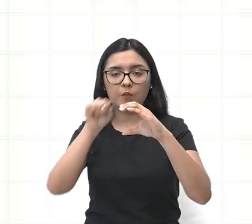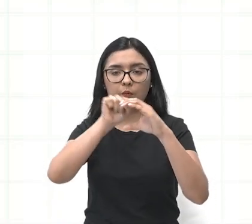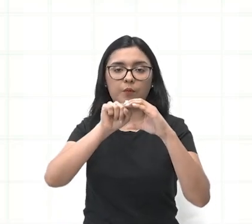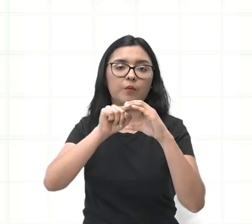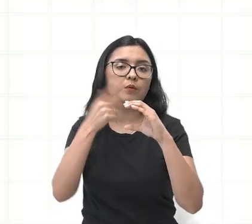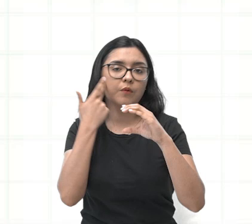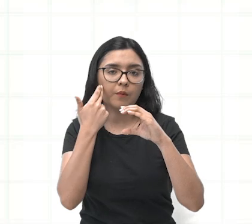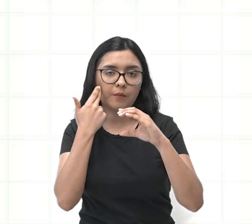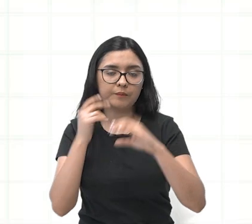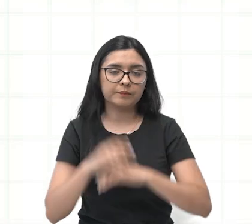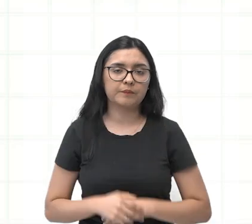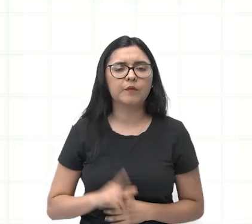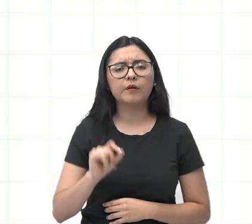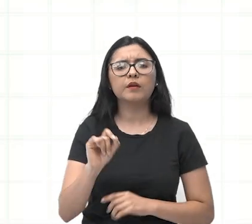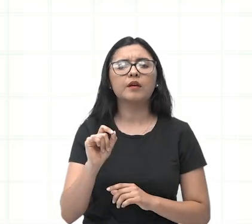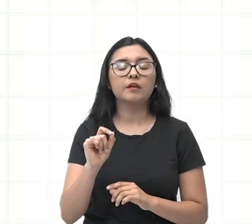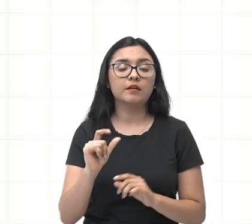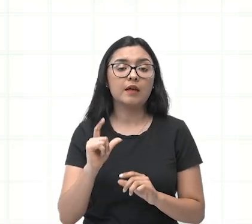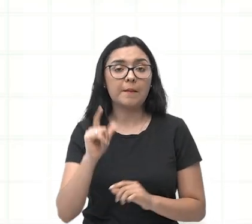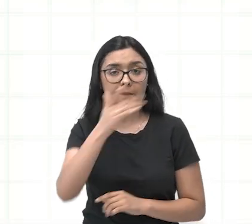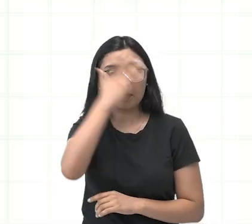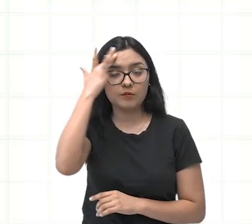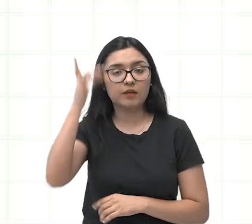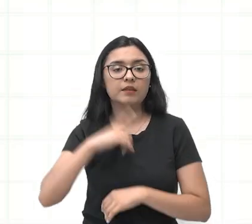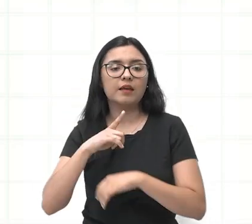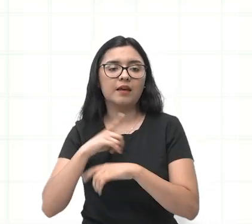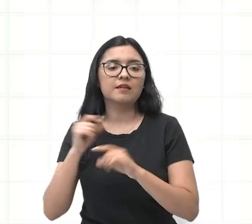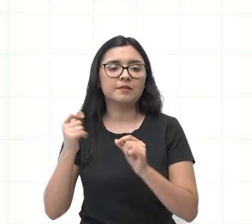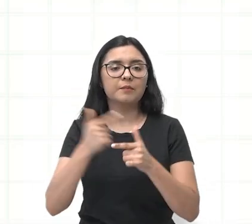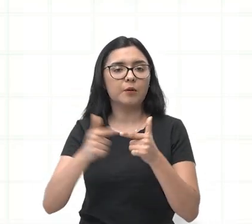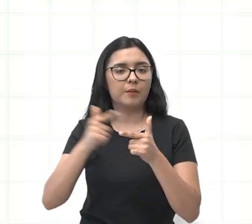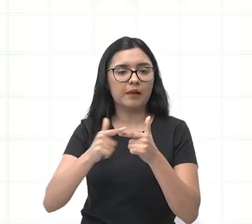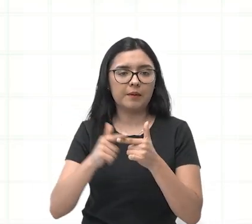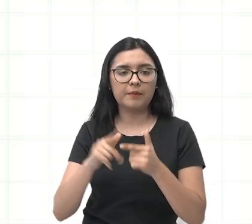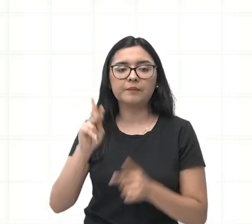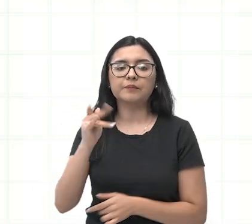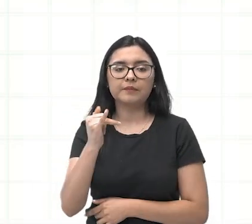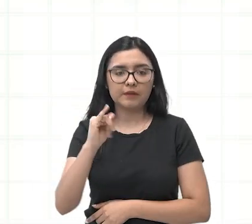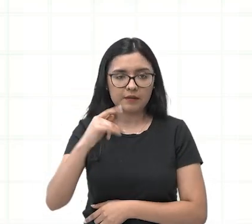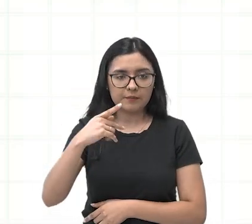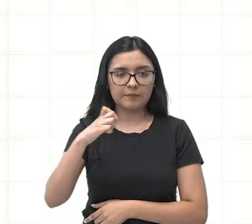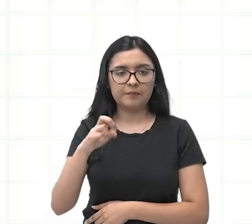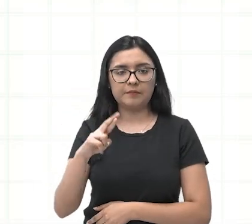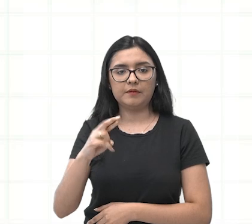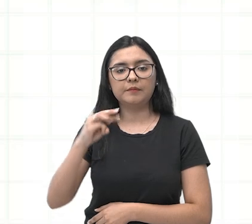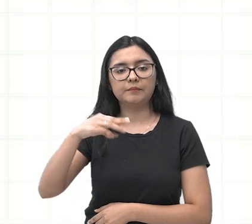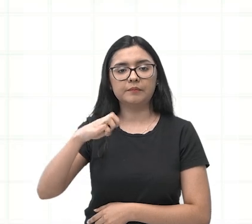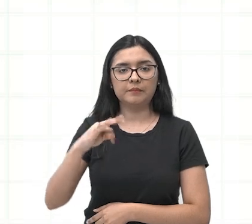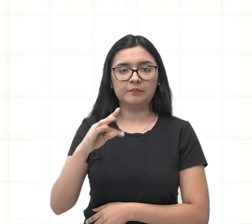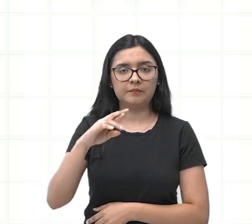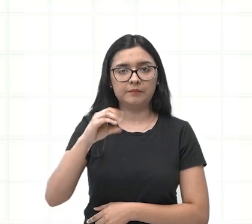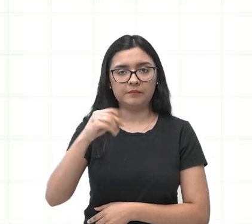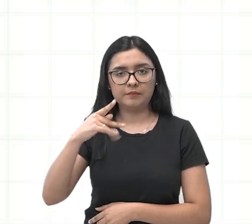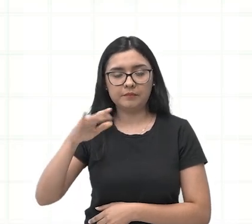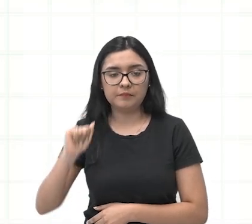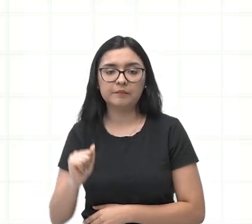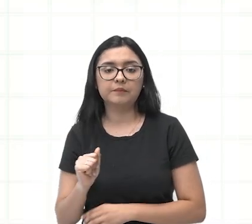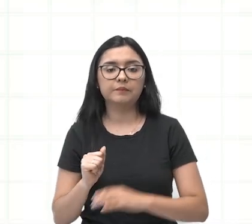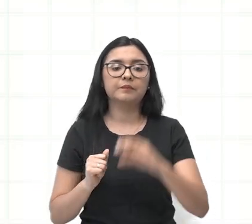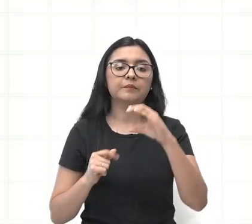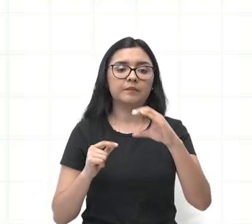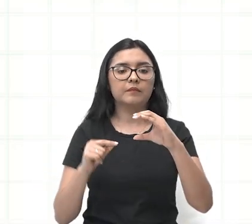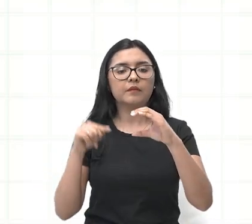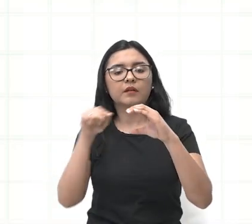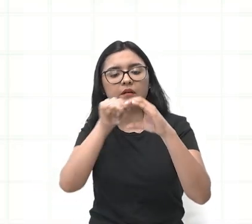que acontece com as pessoas que têm o distúrbio da hipermetropia? Quando a luz passar pelo